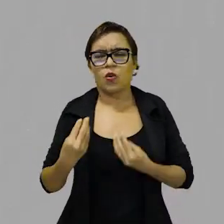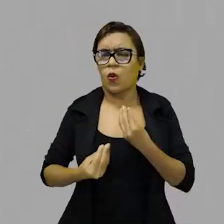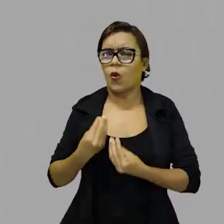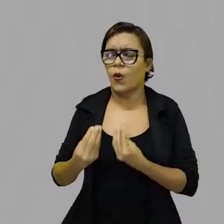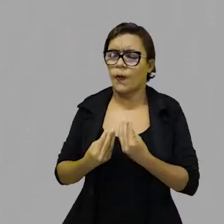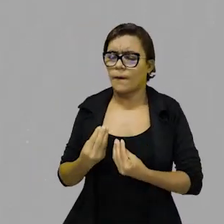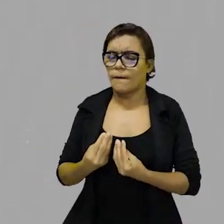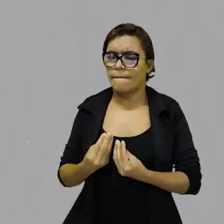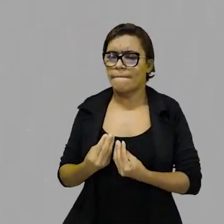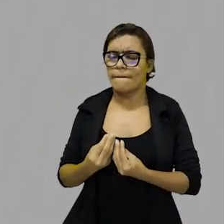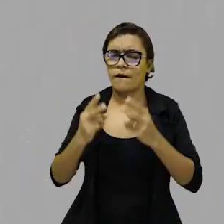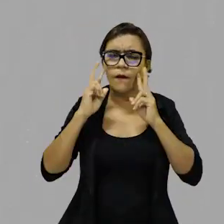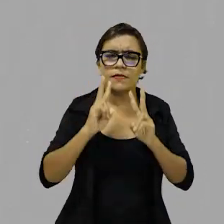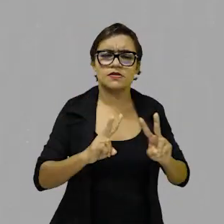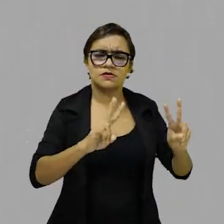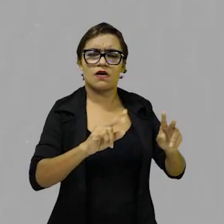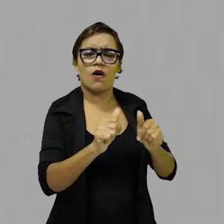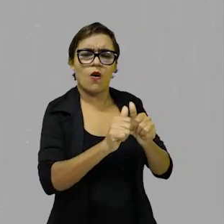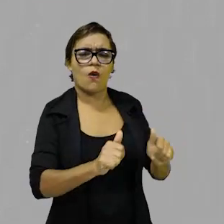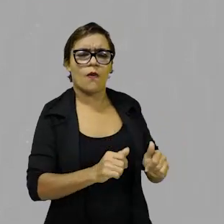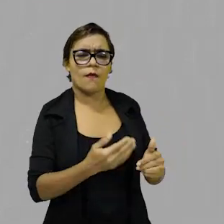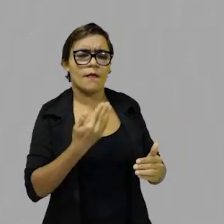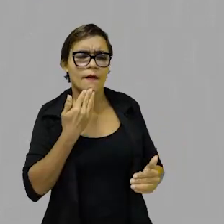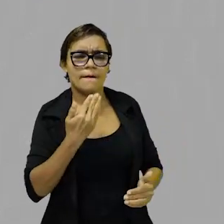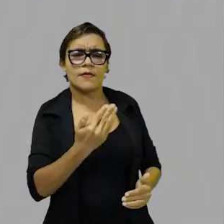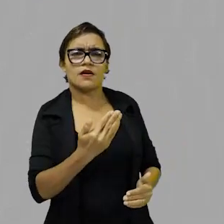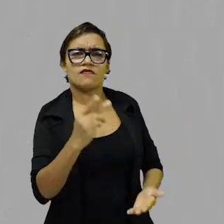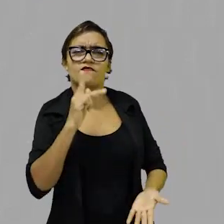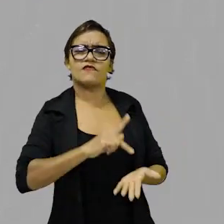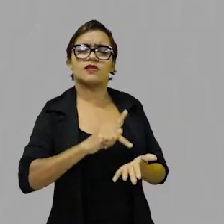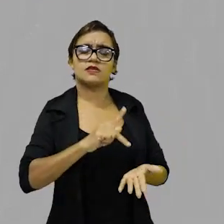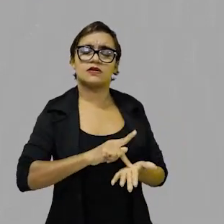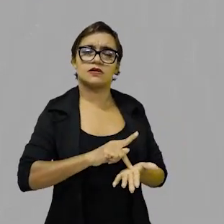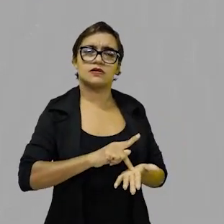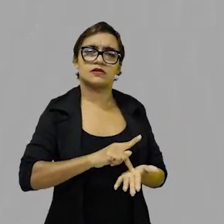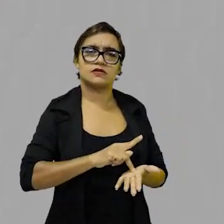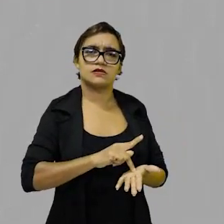ver relação de quem está mais perto, mais realista. Você vê